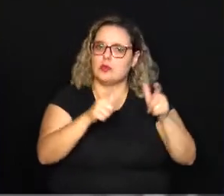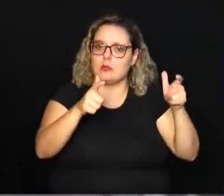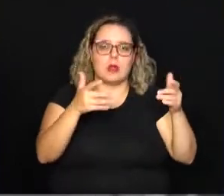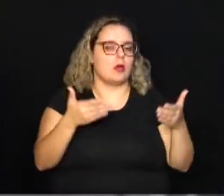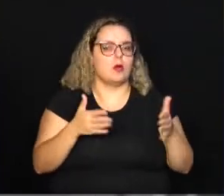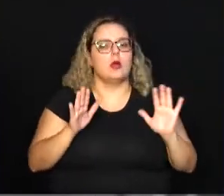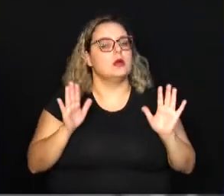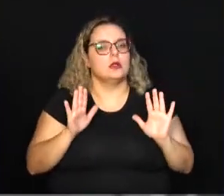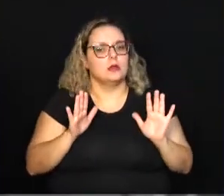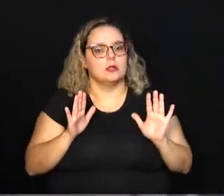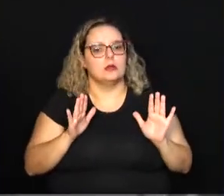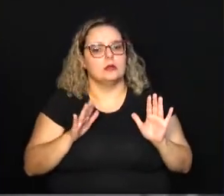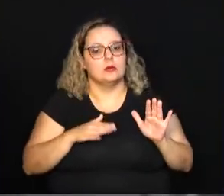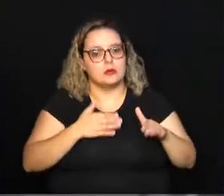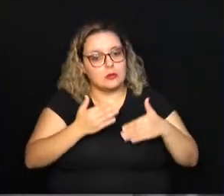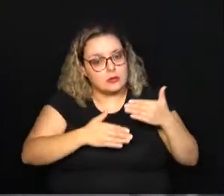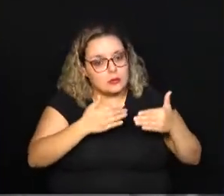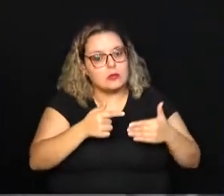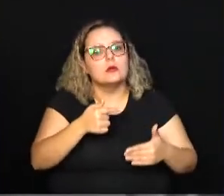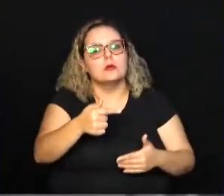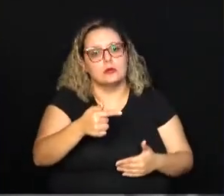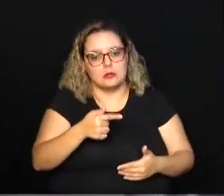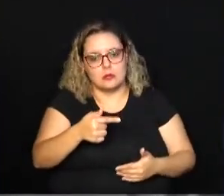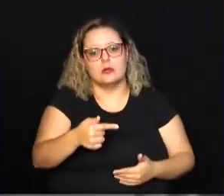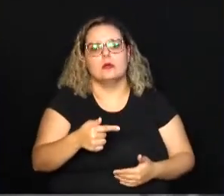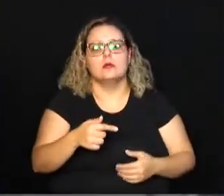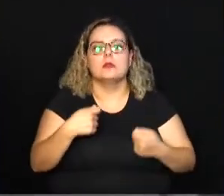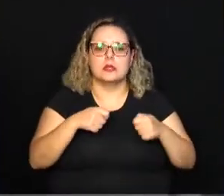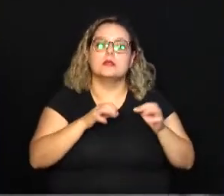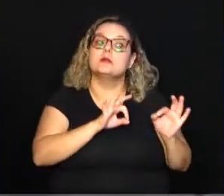agora. No desenrolar da semana, nós vamos ter que acompanhar.